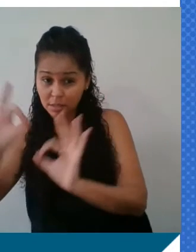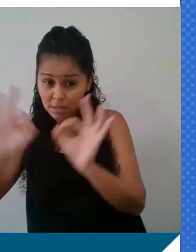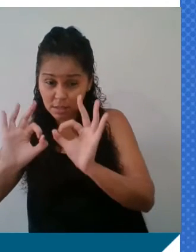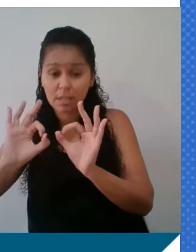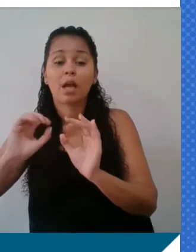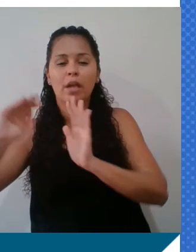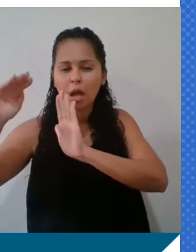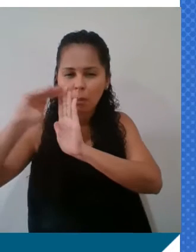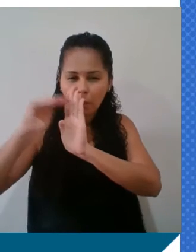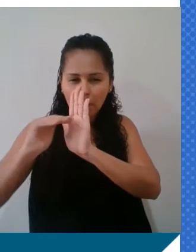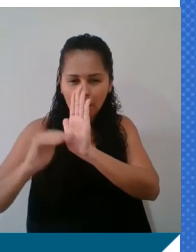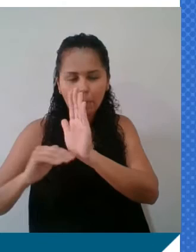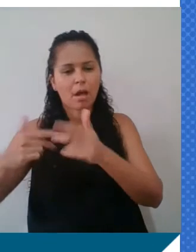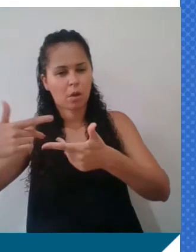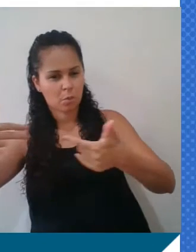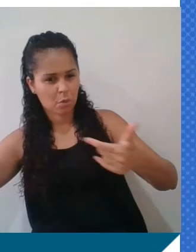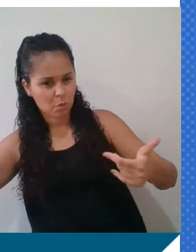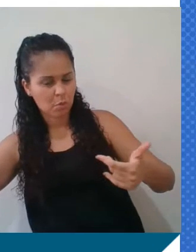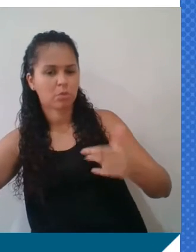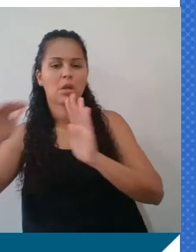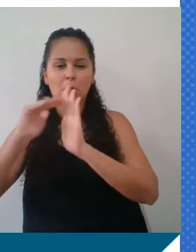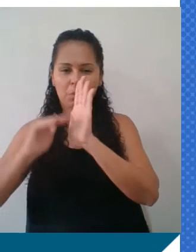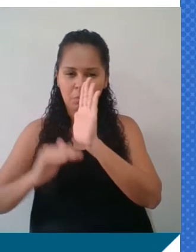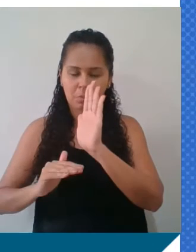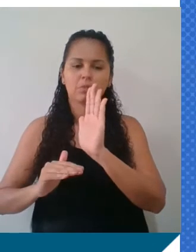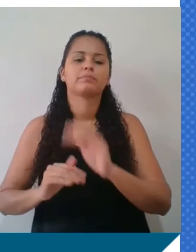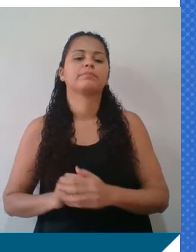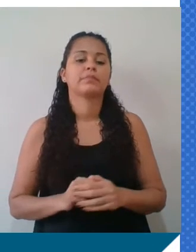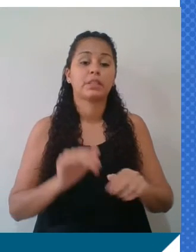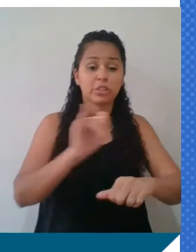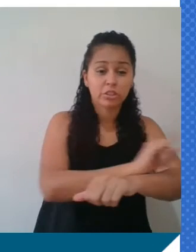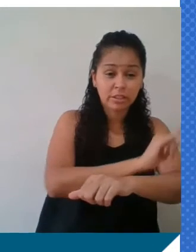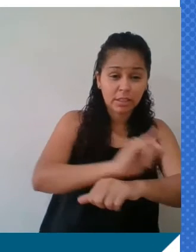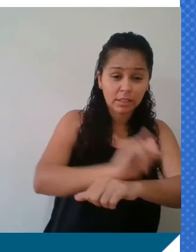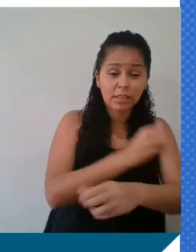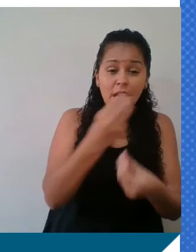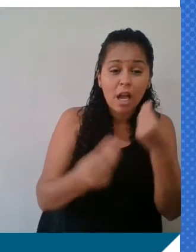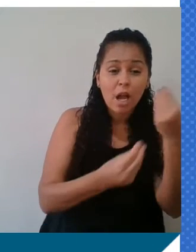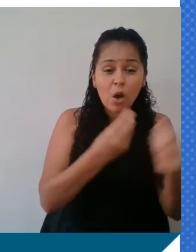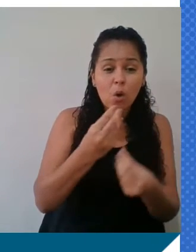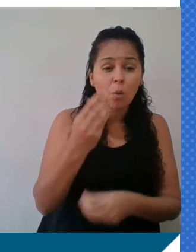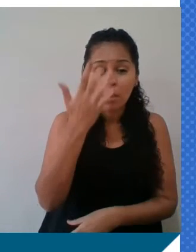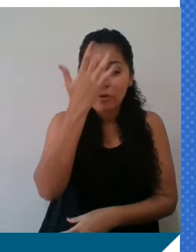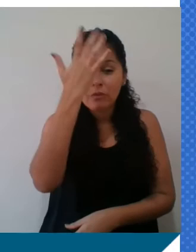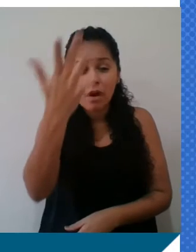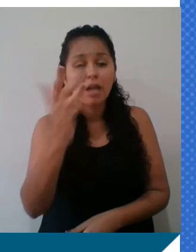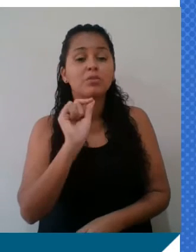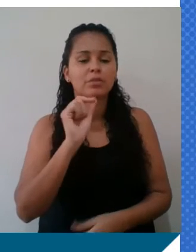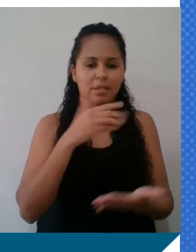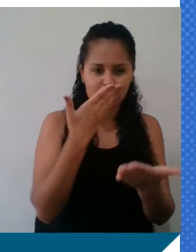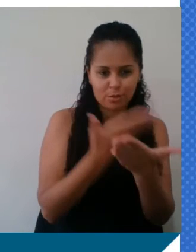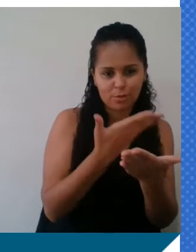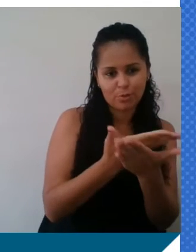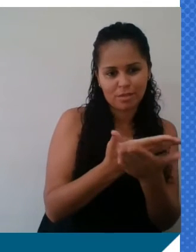é programar alguma coisa, organizar um roteiro, e estratégias são meios que facilitam uma determinada ação. No